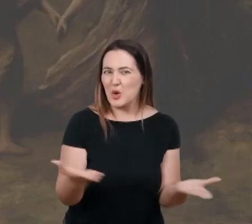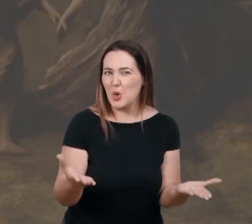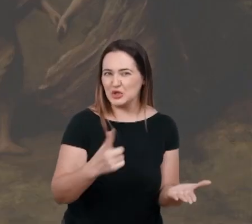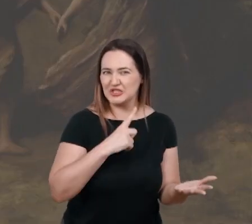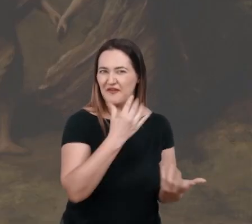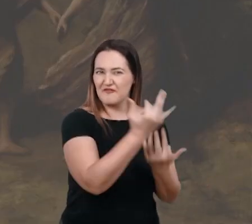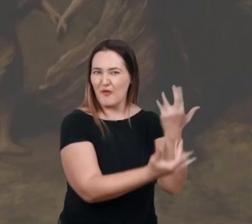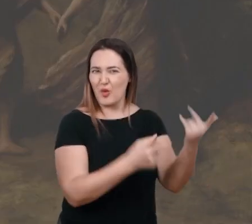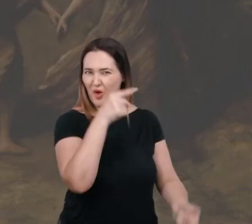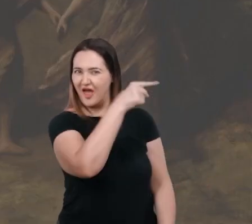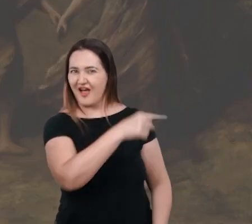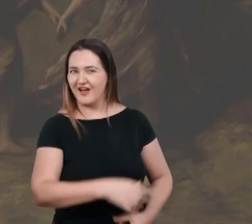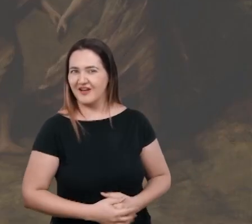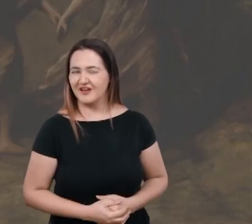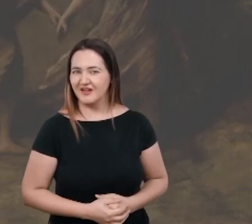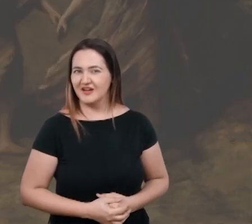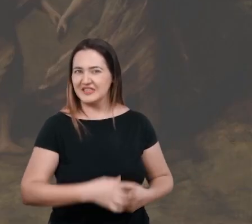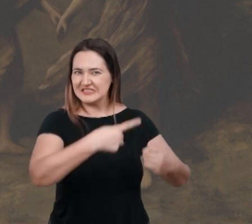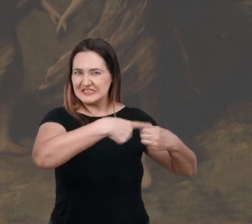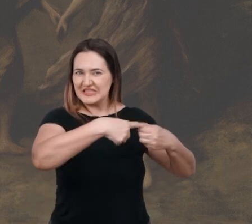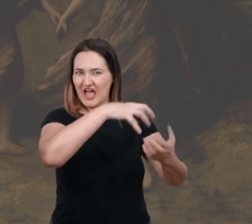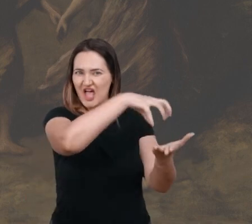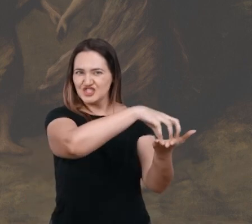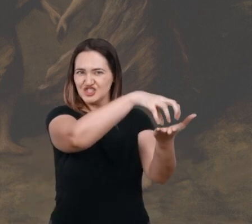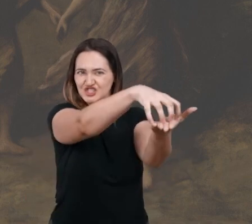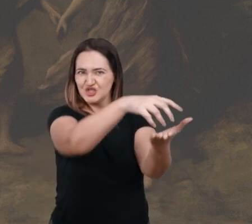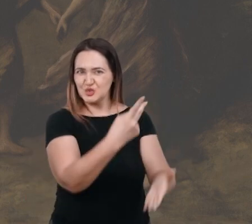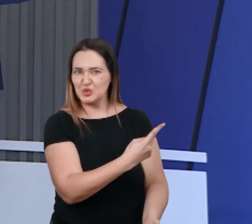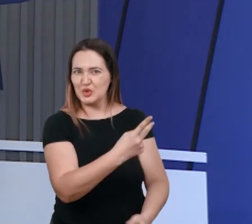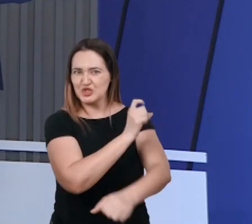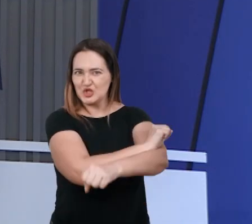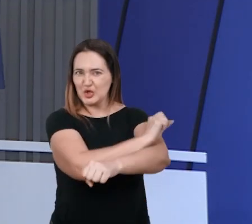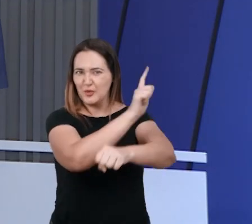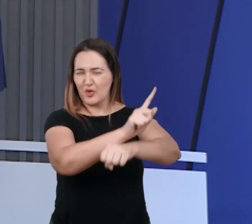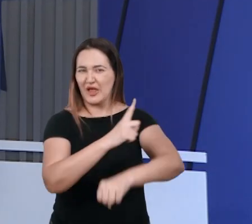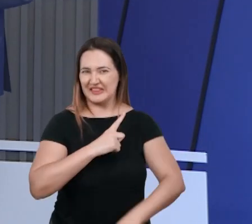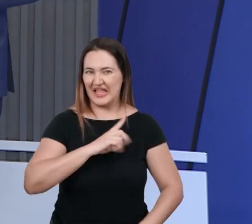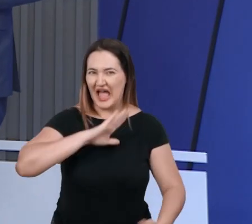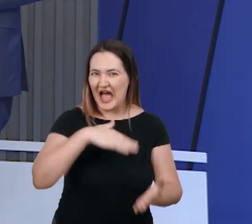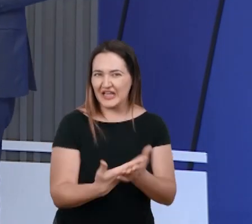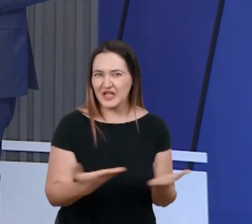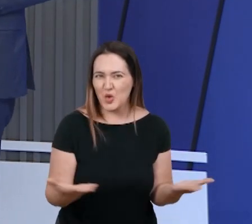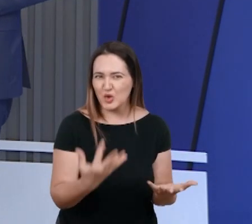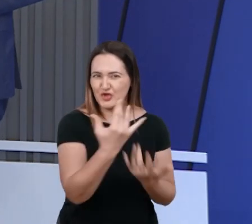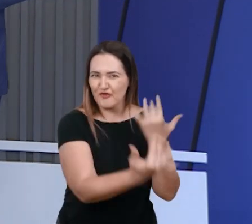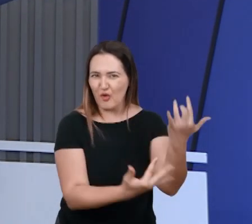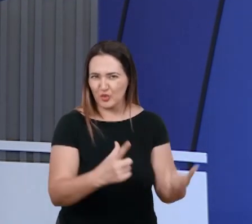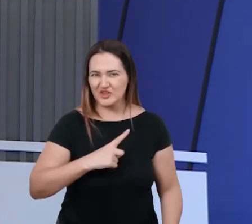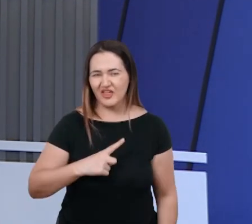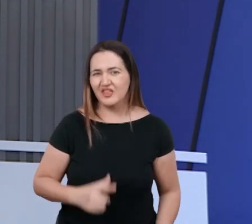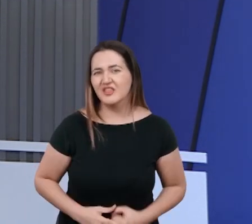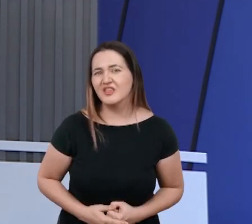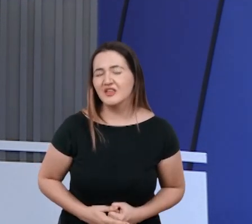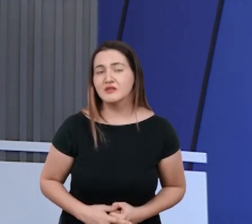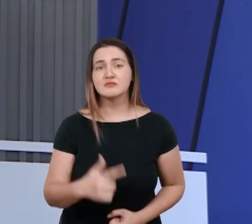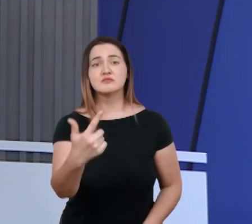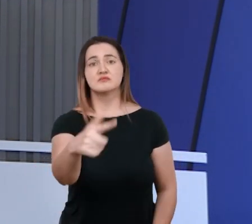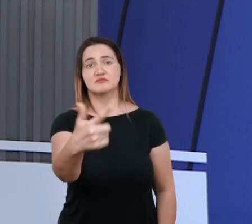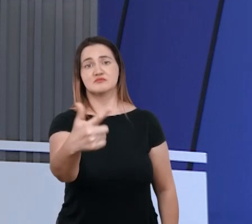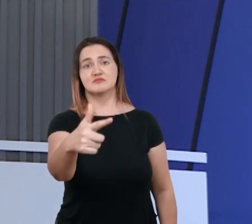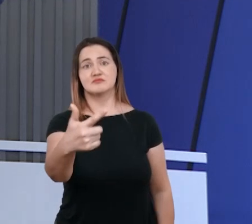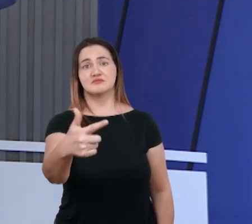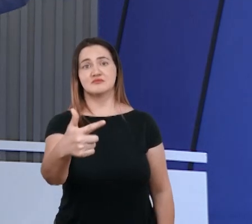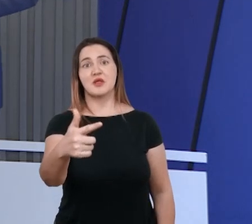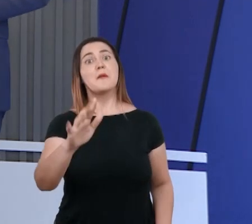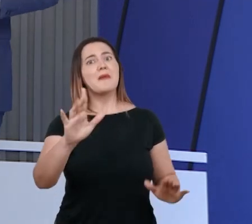Gomorra está queimando hoje? Tem fogo lá? Não, pastor, não tem. Sodoma